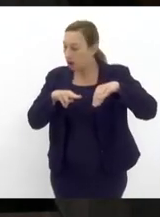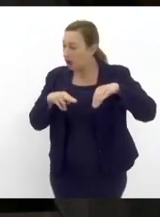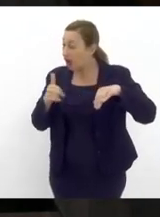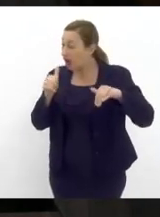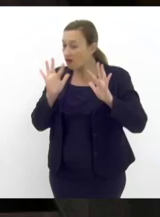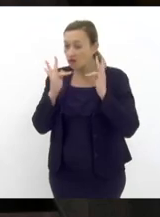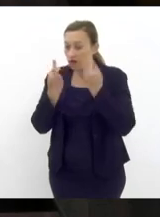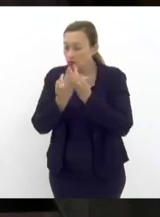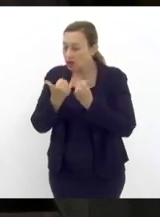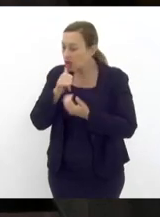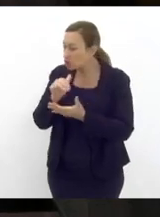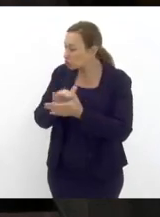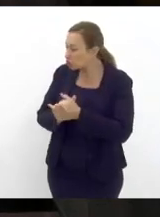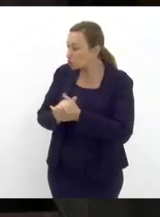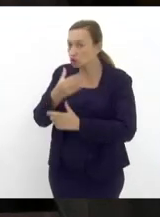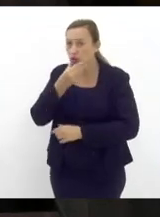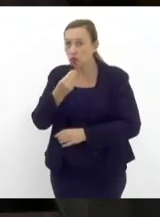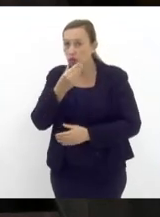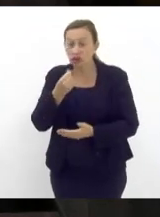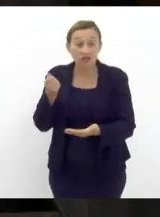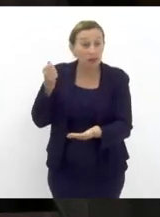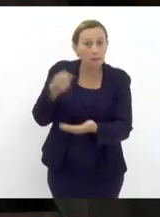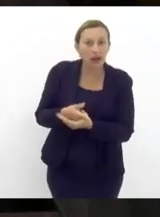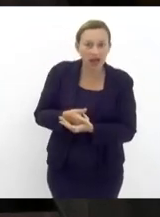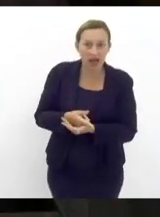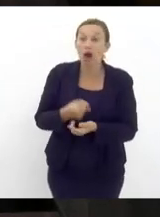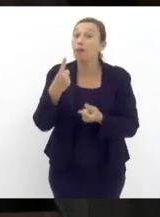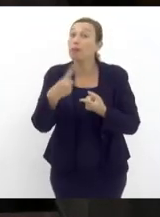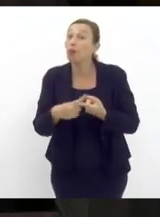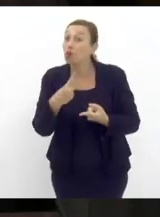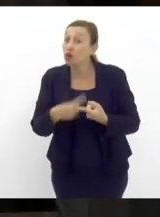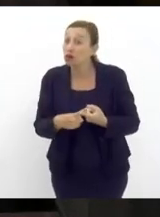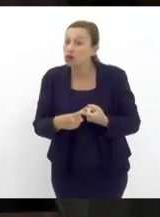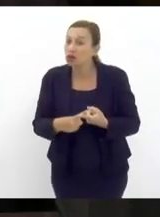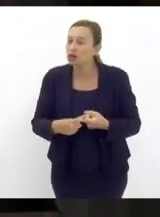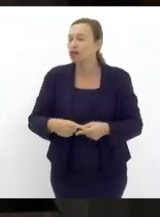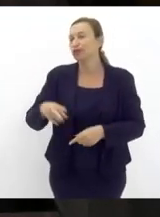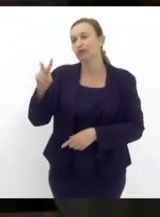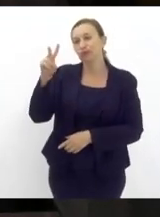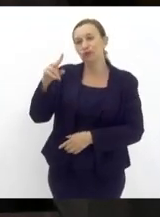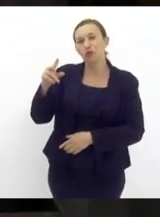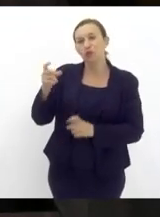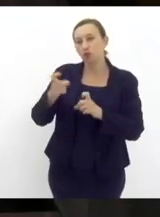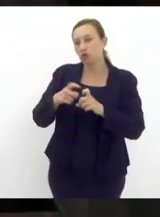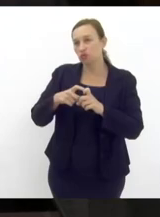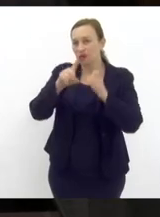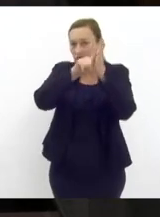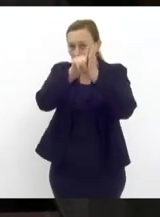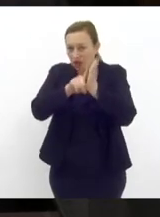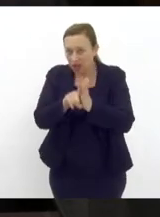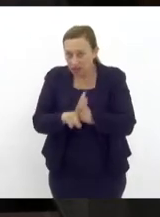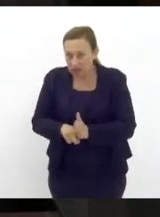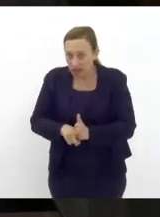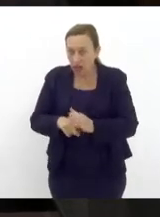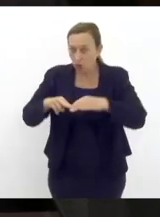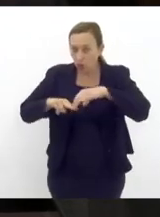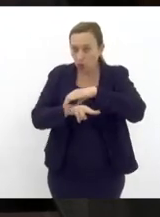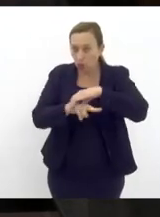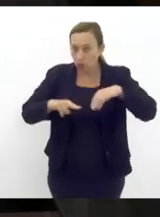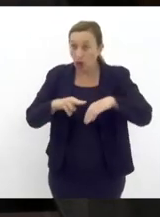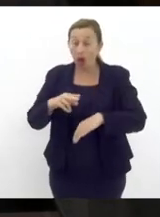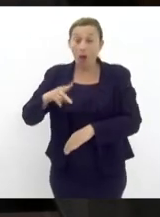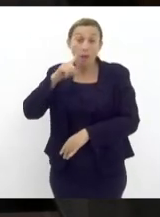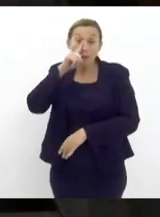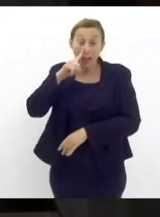desse homem teve que pegar e pagar porque segundo os médicos quando analisaram a tomografia ele corria